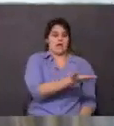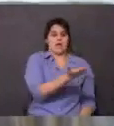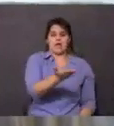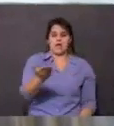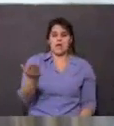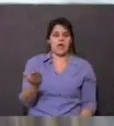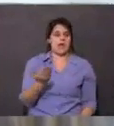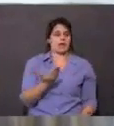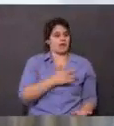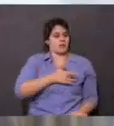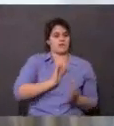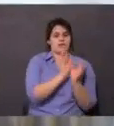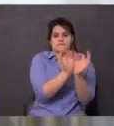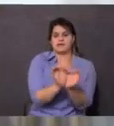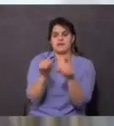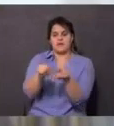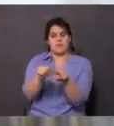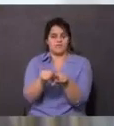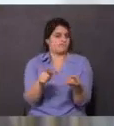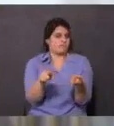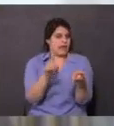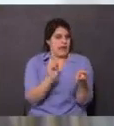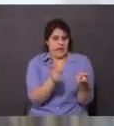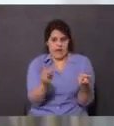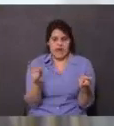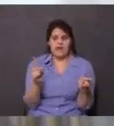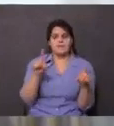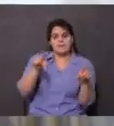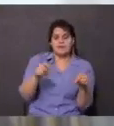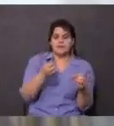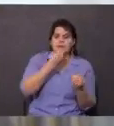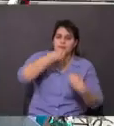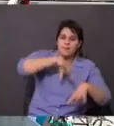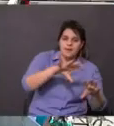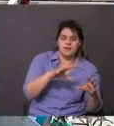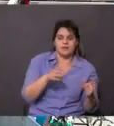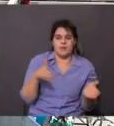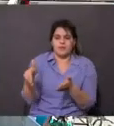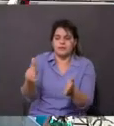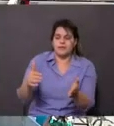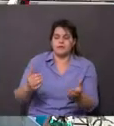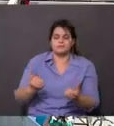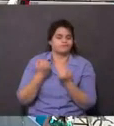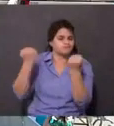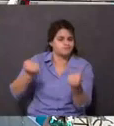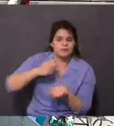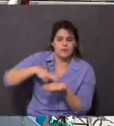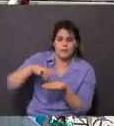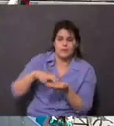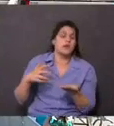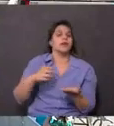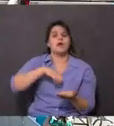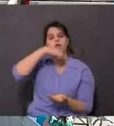como irmãos vivem também as suas perdas e desencontros. Estão frequentemente